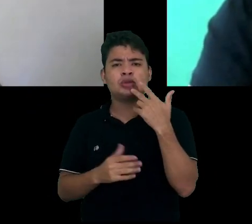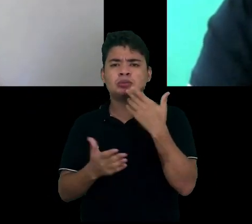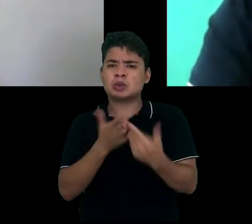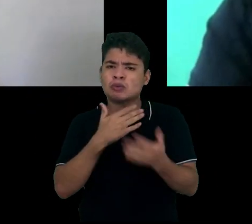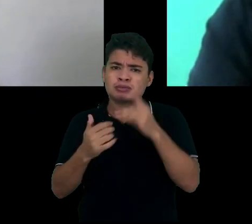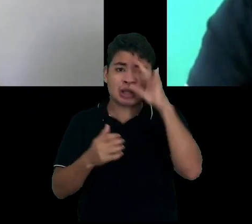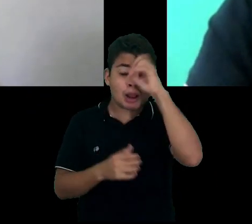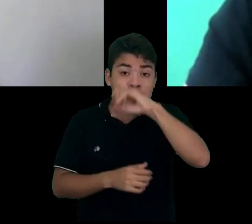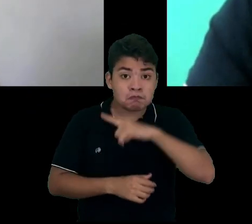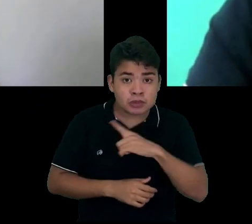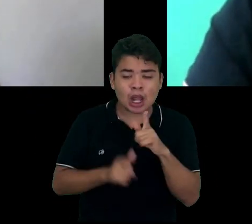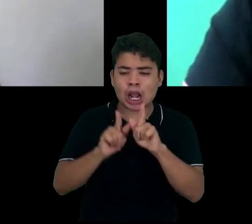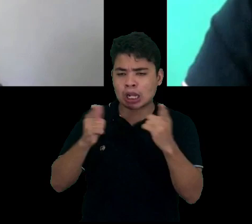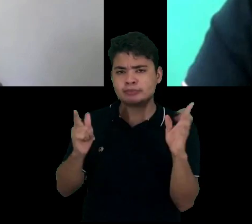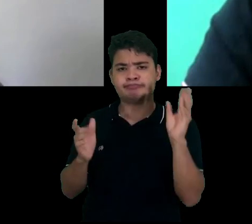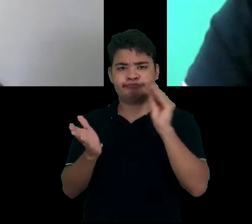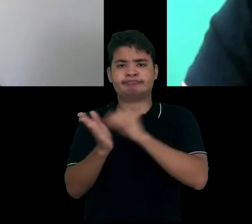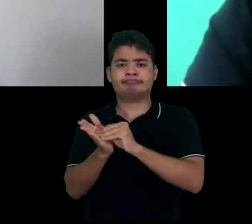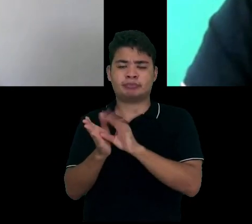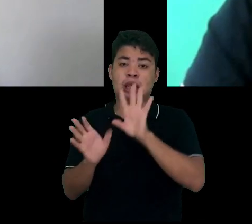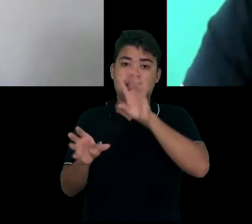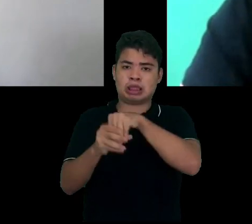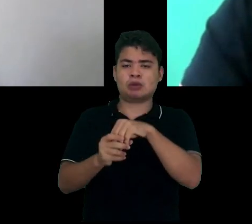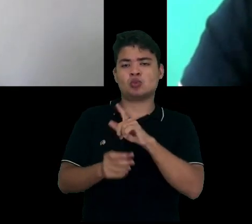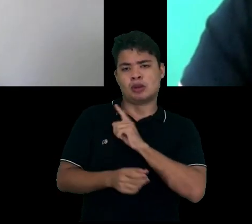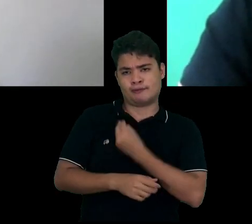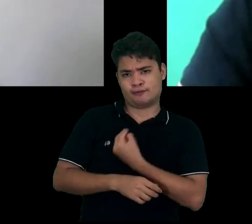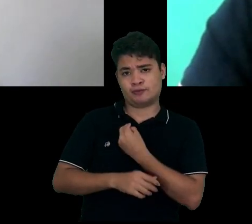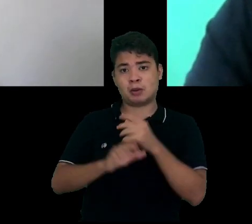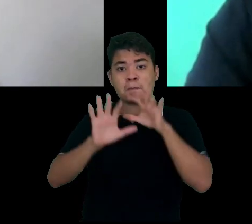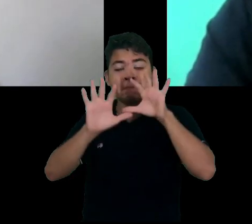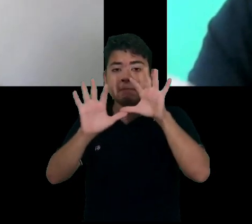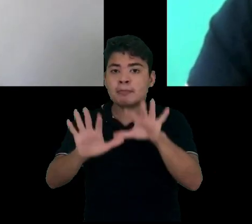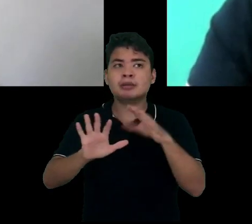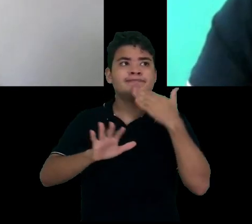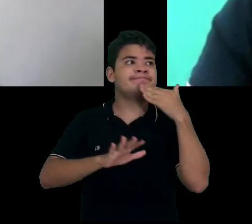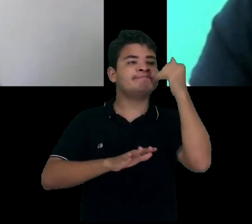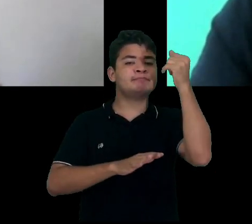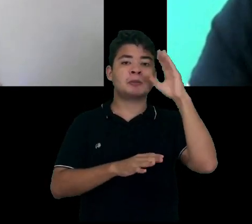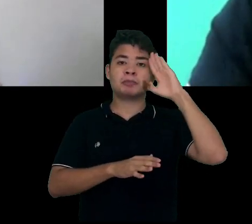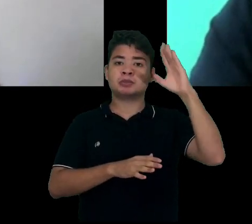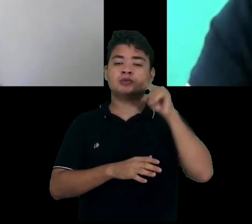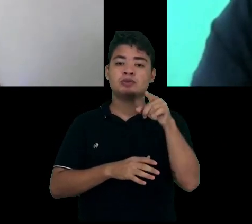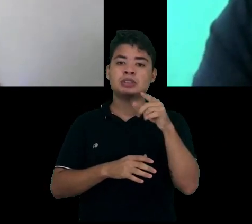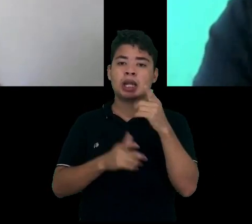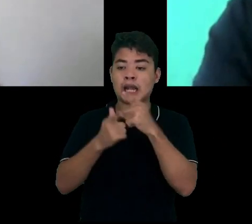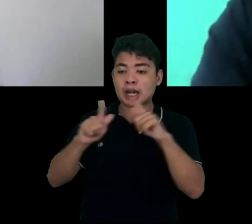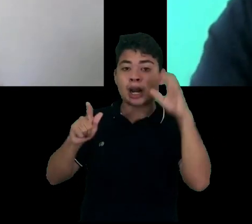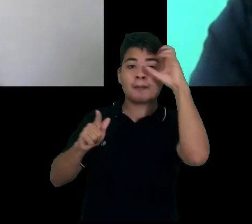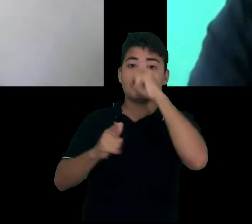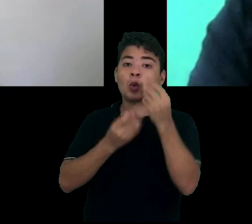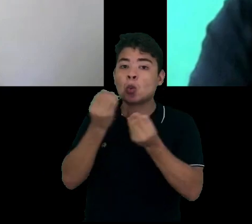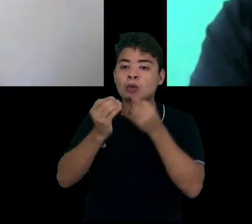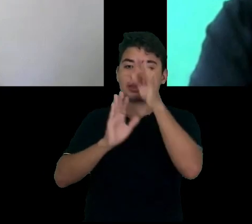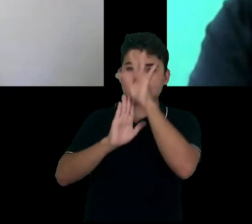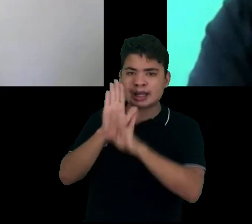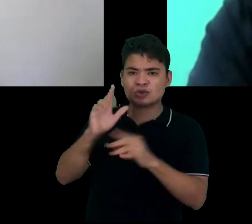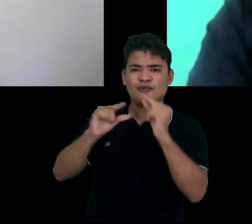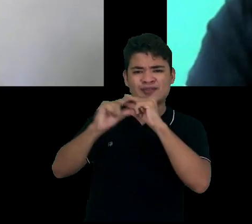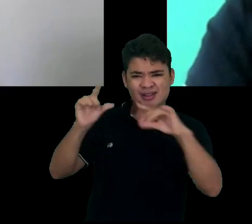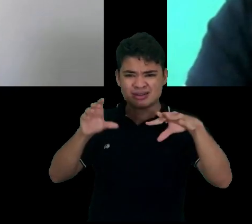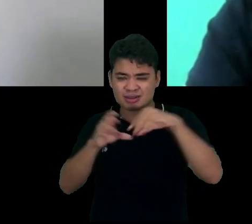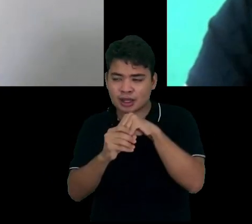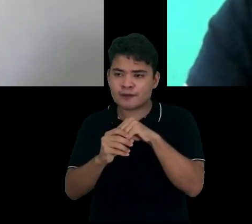aprender, a gramática ela está presente. Mas é muito melhor você aprender a gramática nas frases, nos